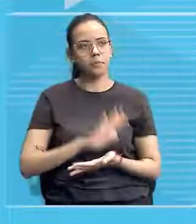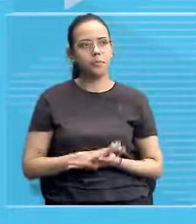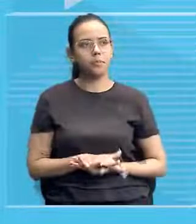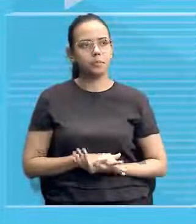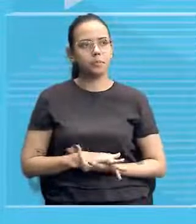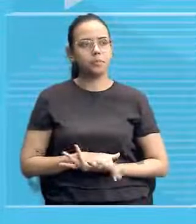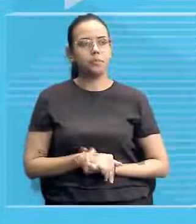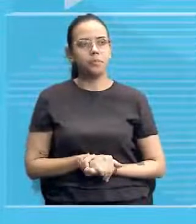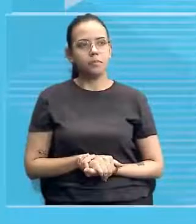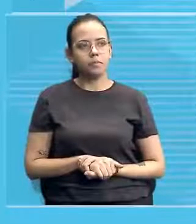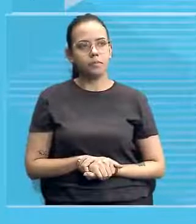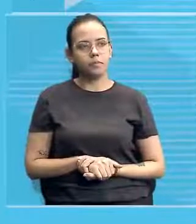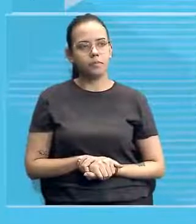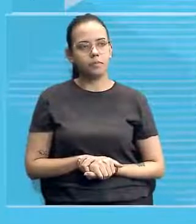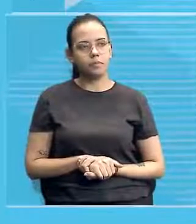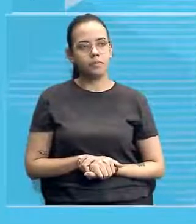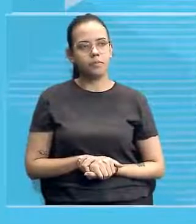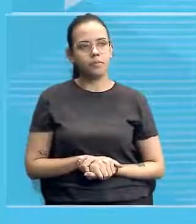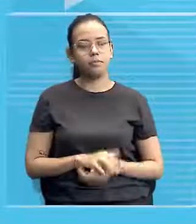certo? Com